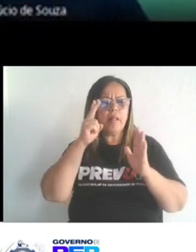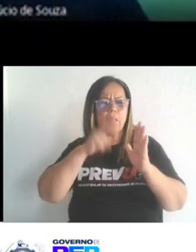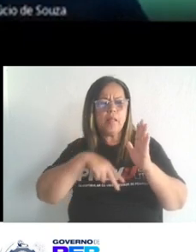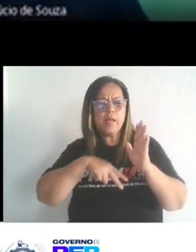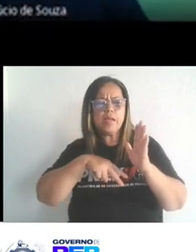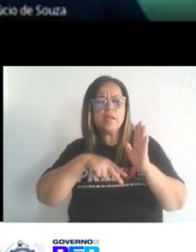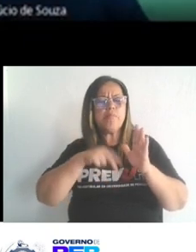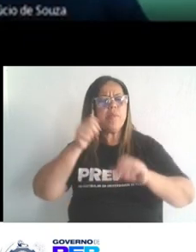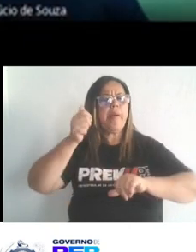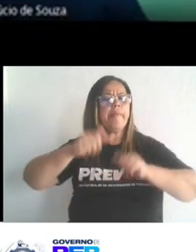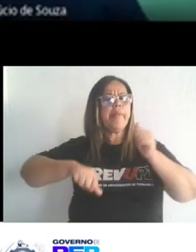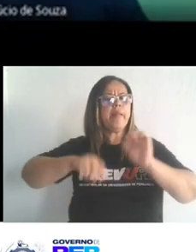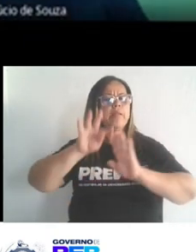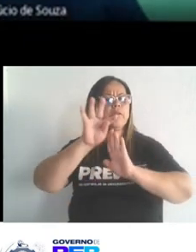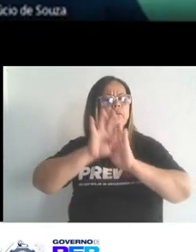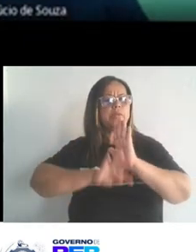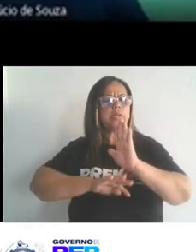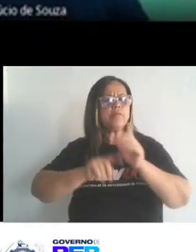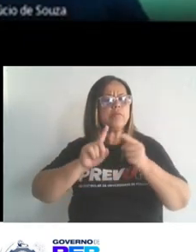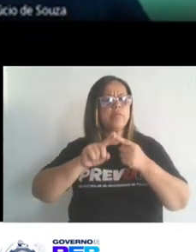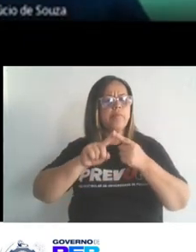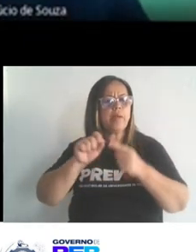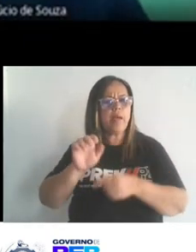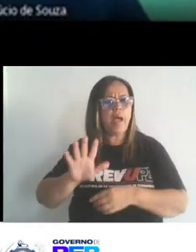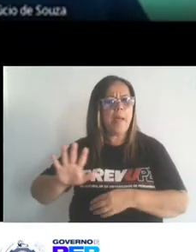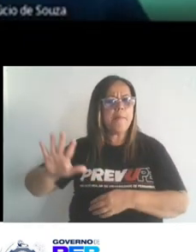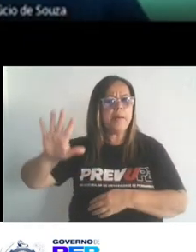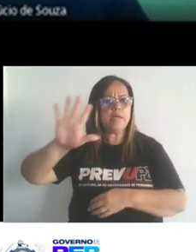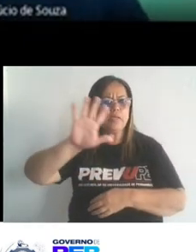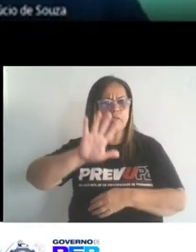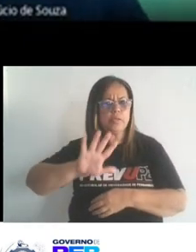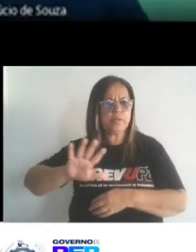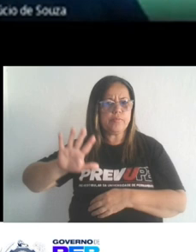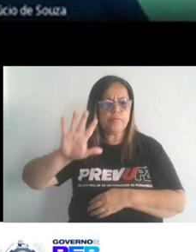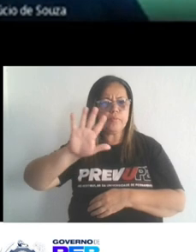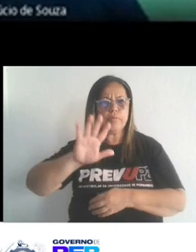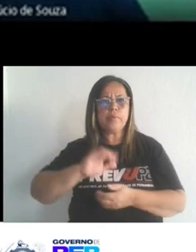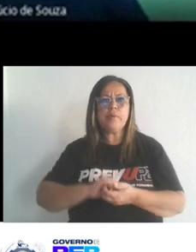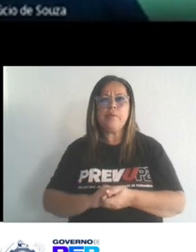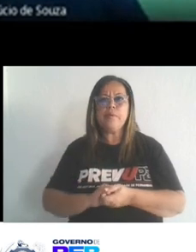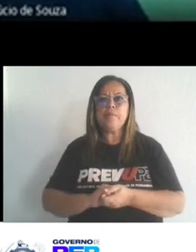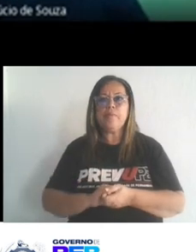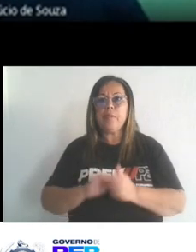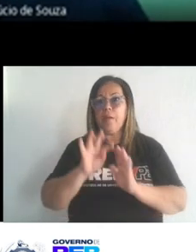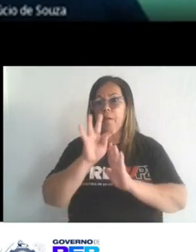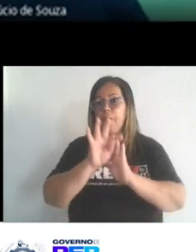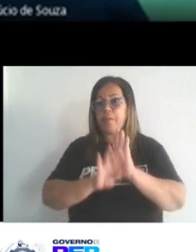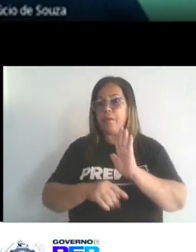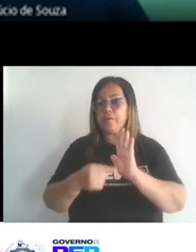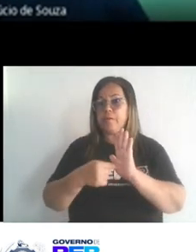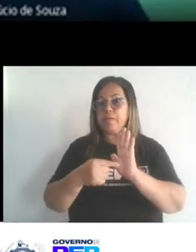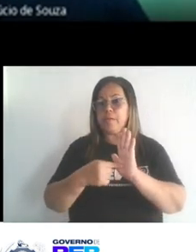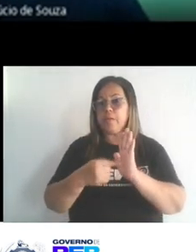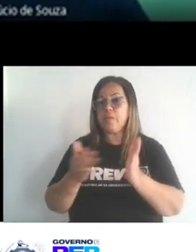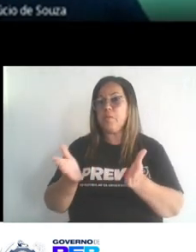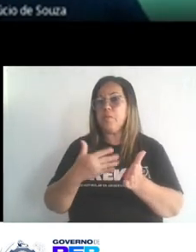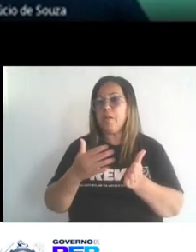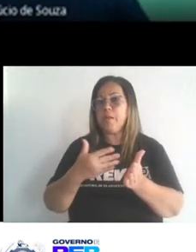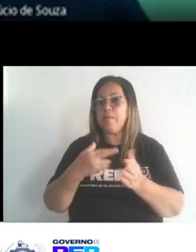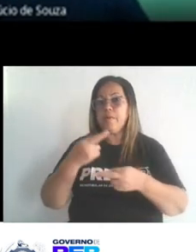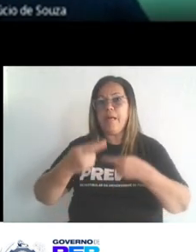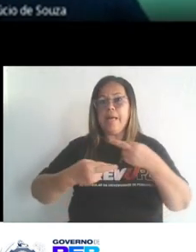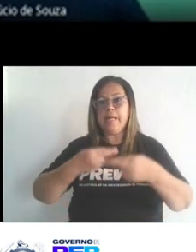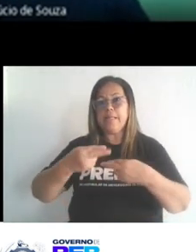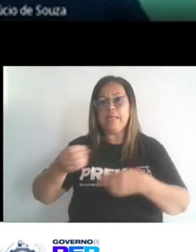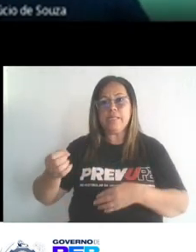o texto e a imagem abaixo o texto do livro Renascimento do famoso